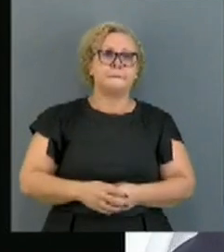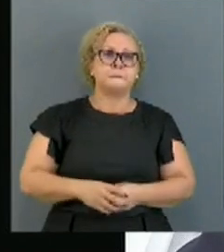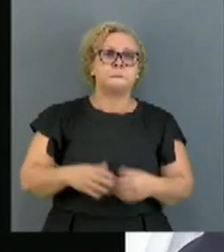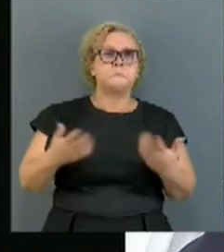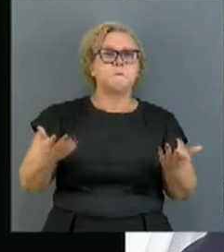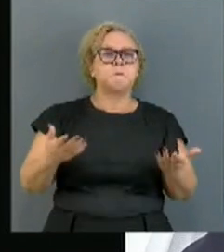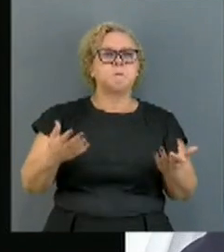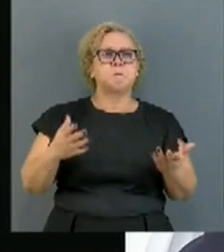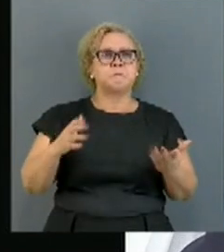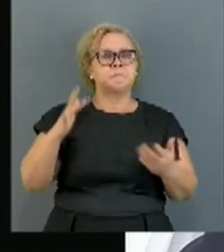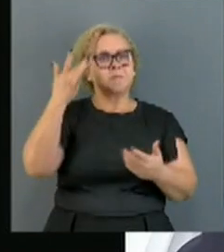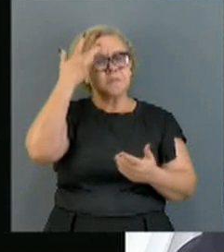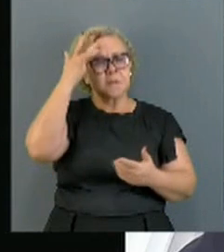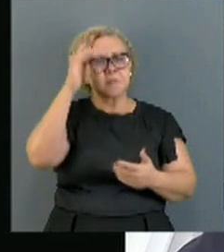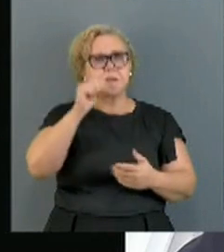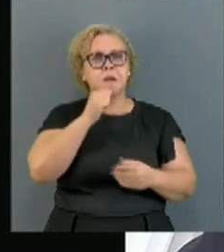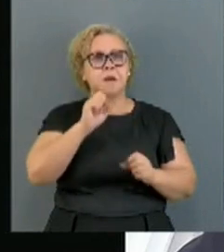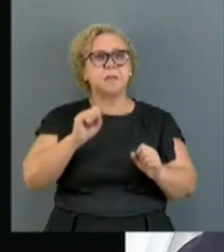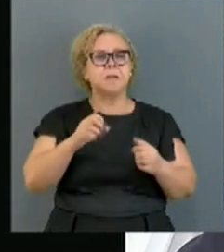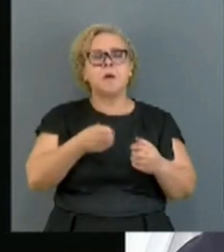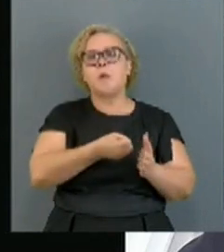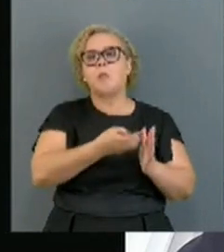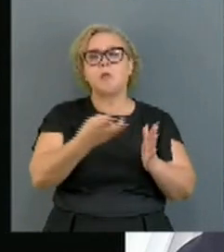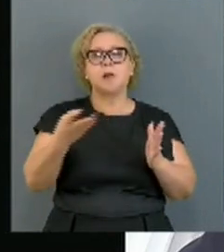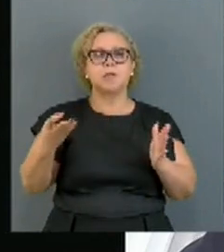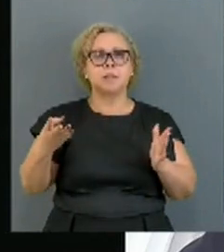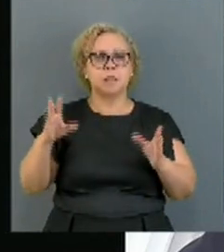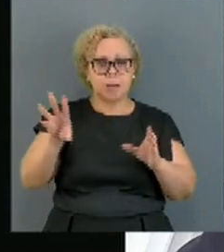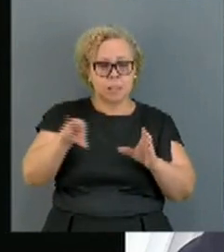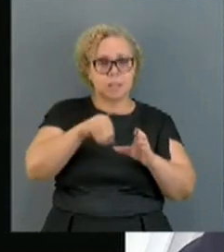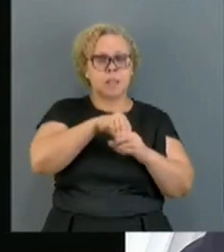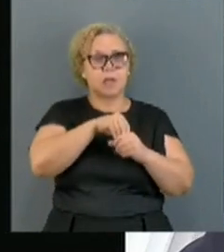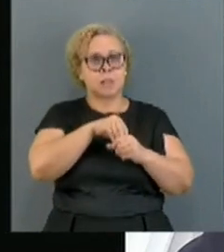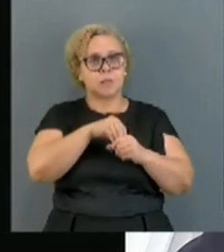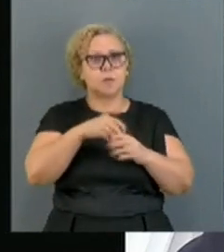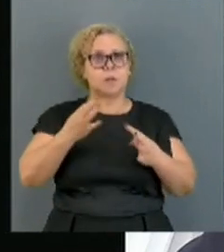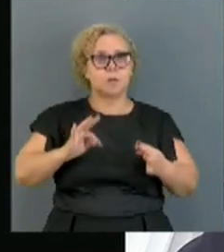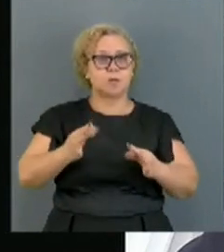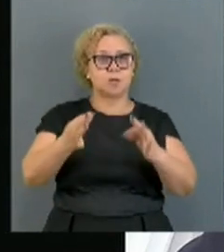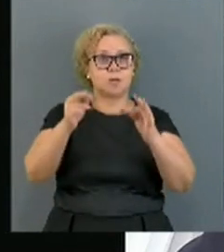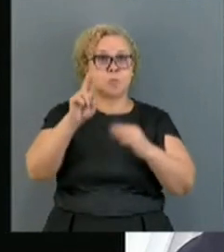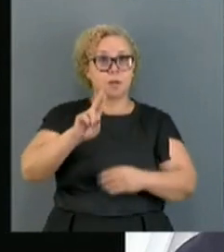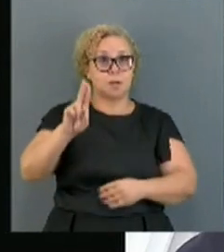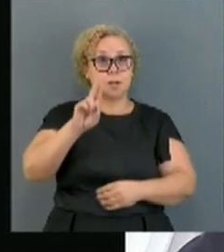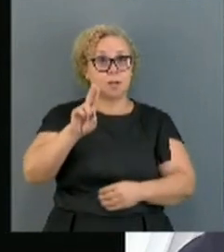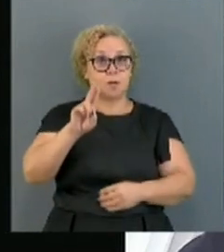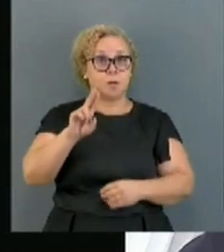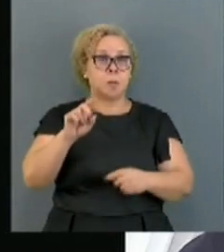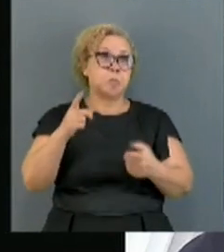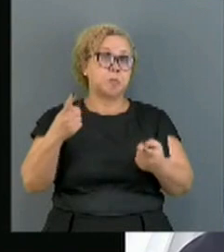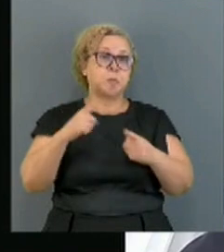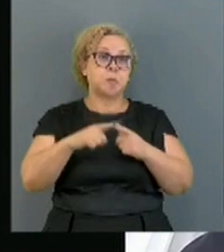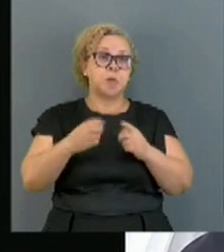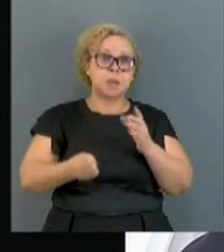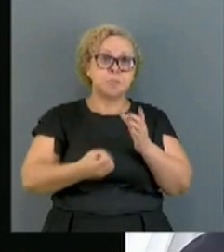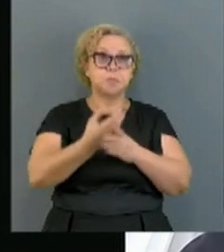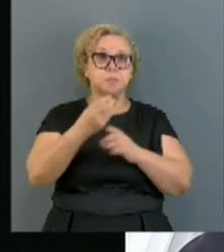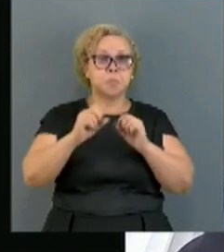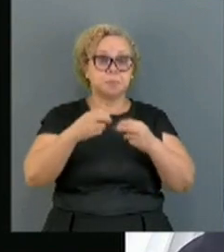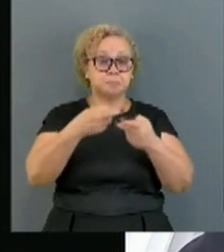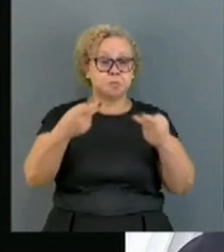da interação dessas tecnologias e da sua utilização, uma vez que isso já é fato. Né? Nós já vemos